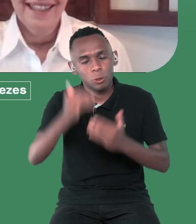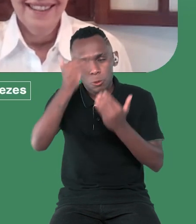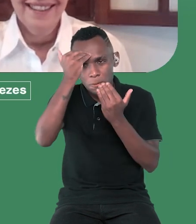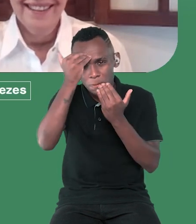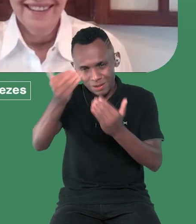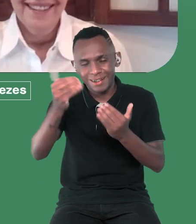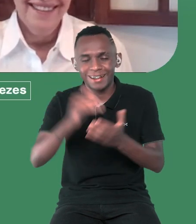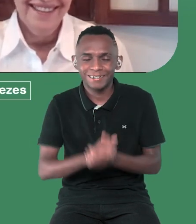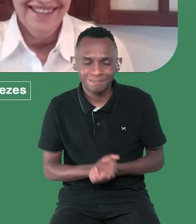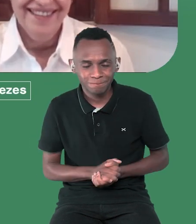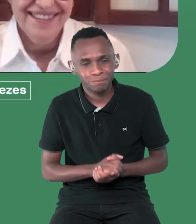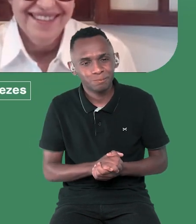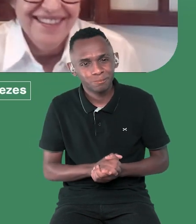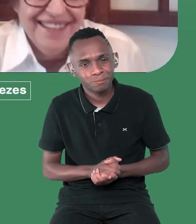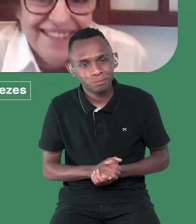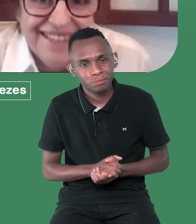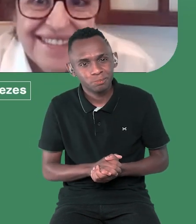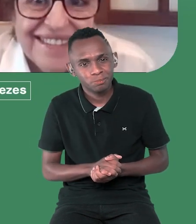Obrigada.